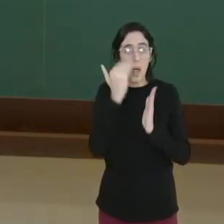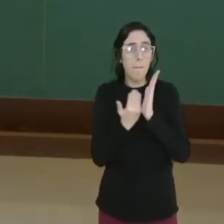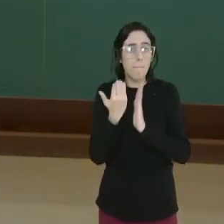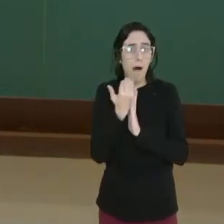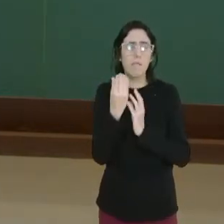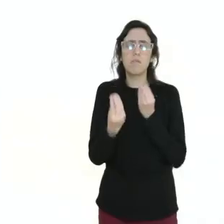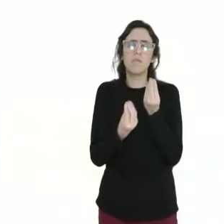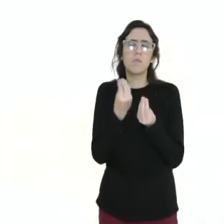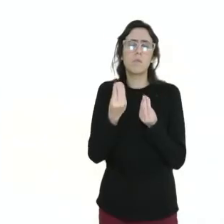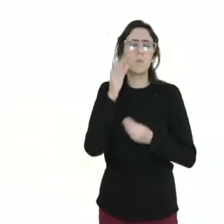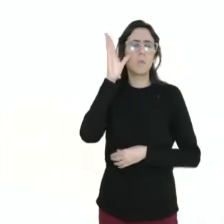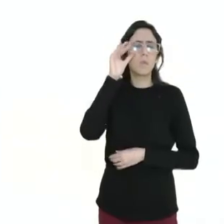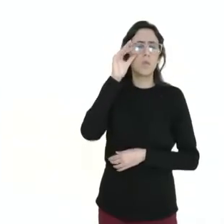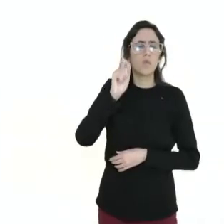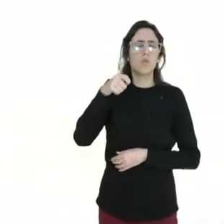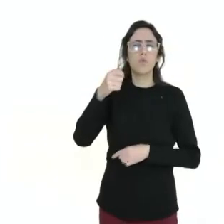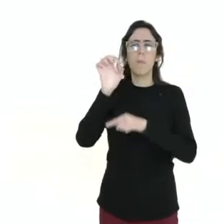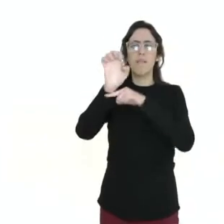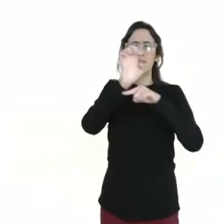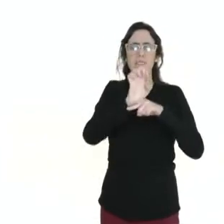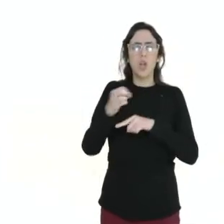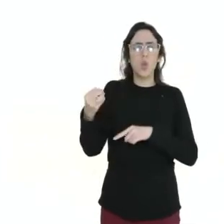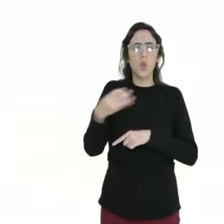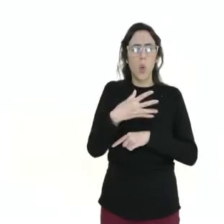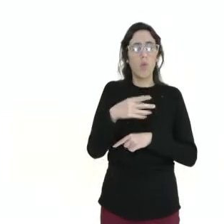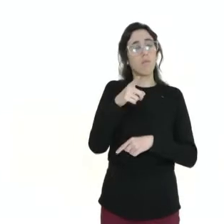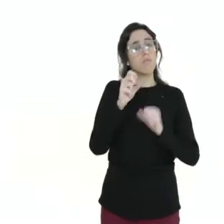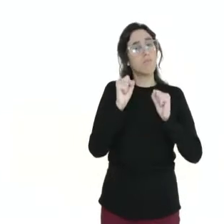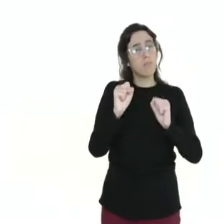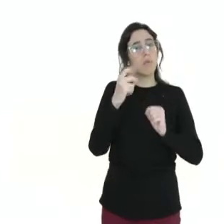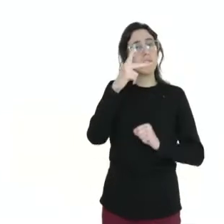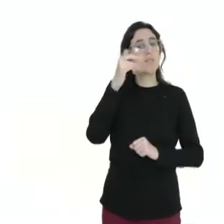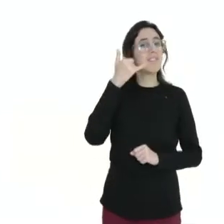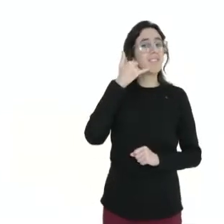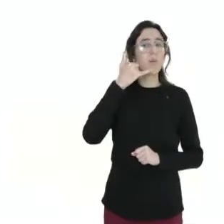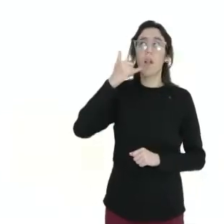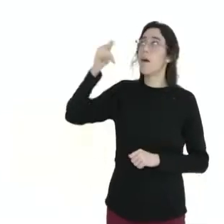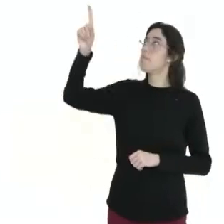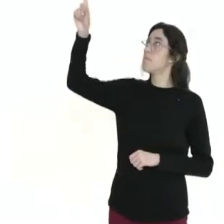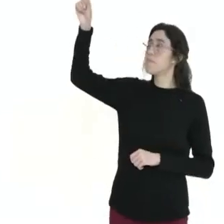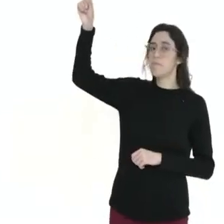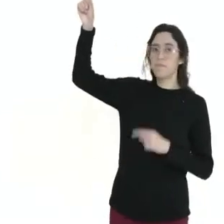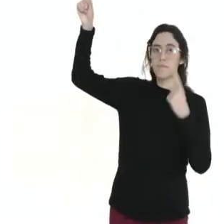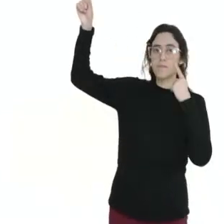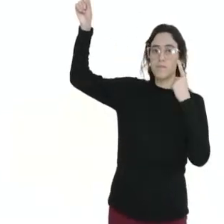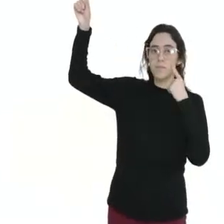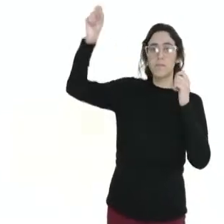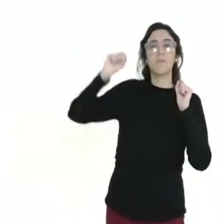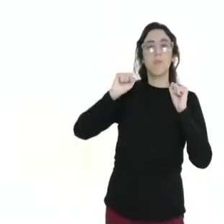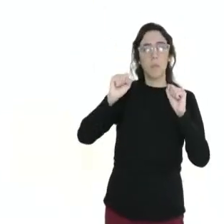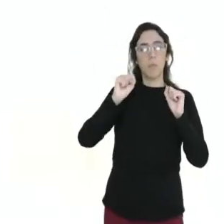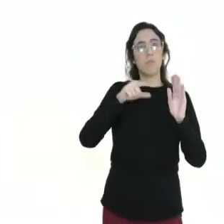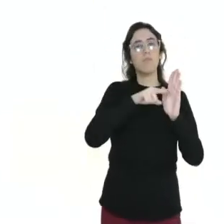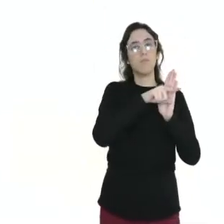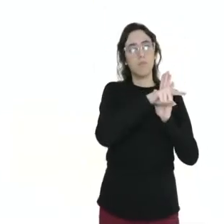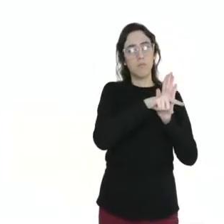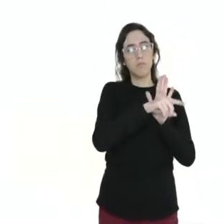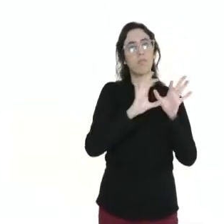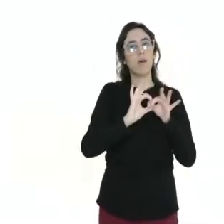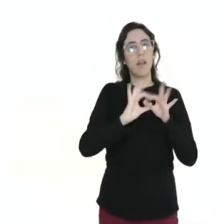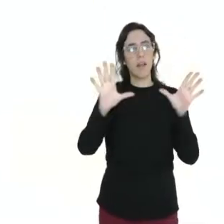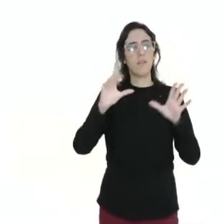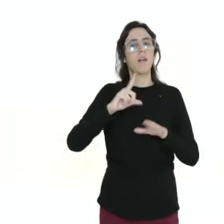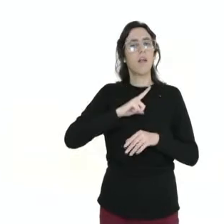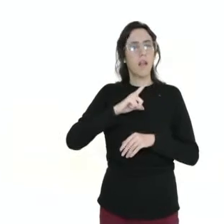formação dos estados modernos, você pode apontar o seu celular para o QR Code que vai aparecer aí na sua tela. Tem um vídeo